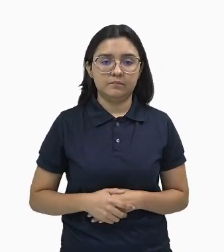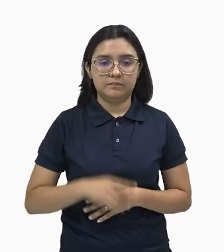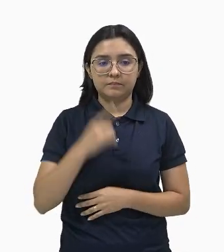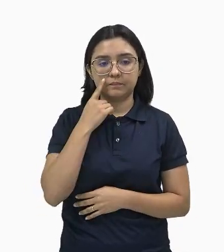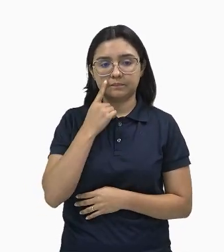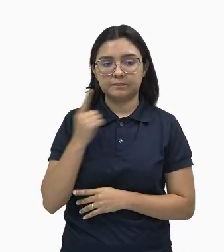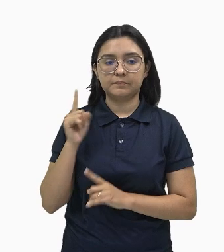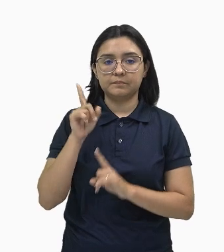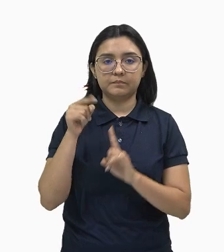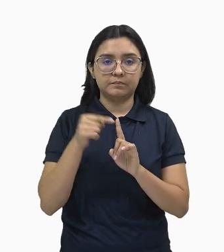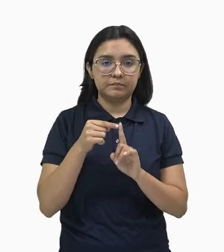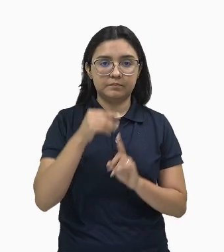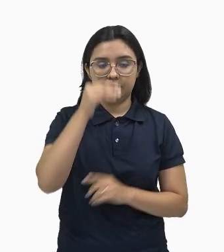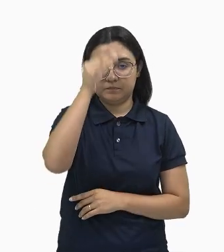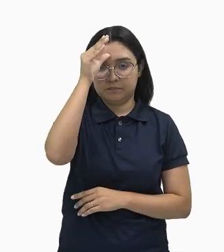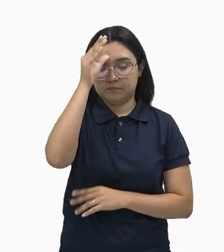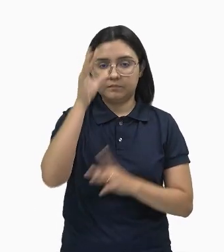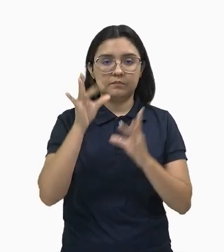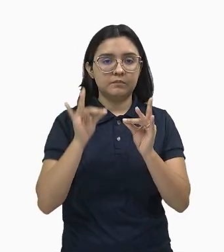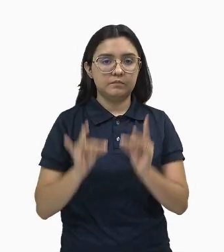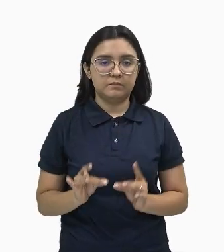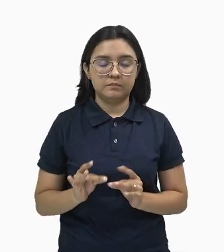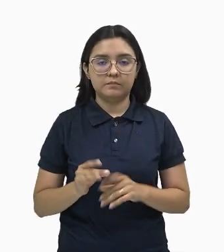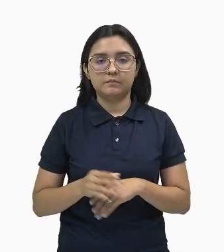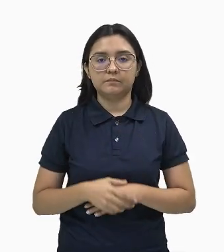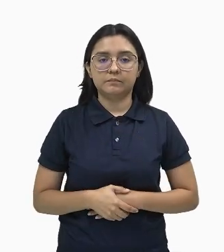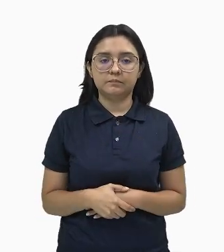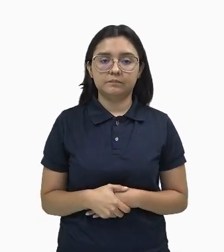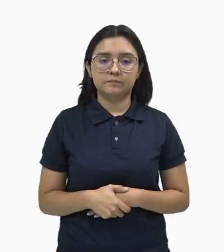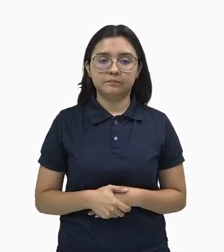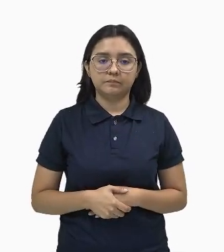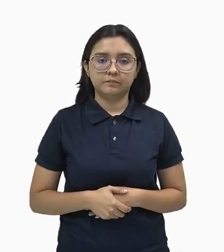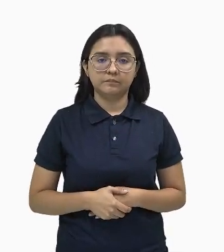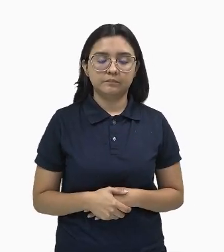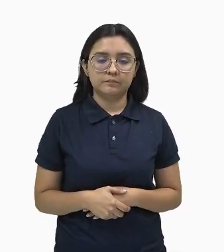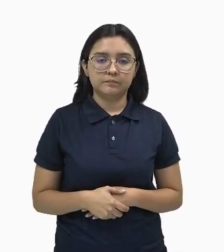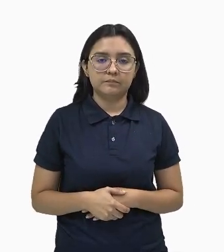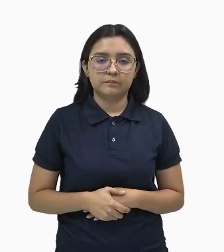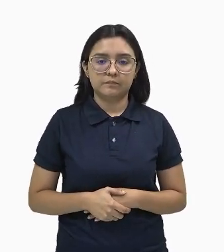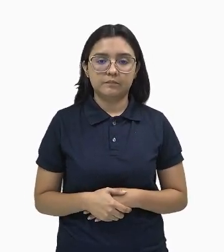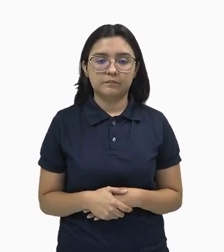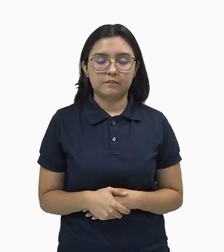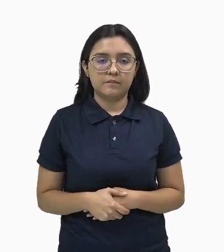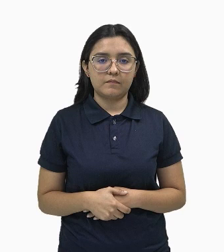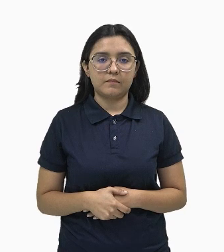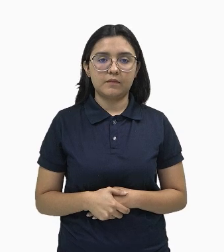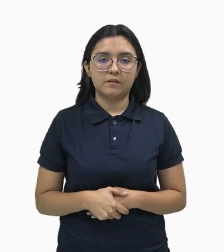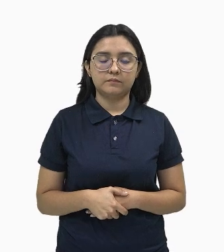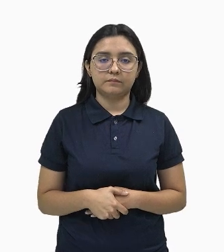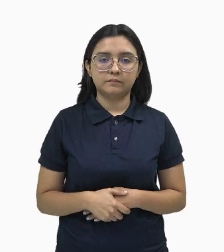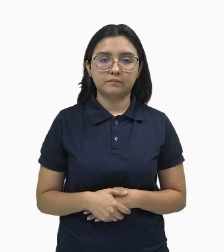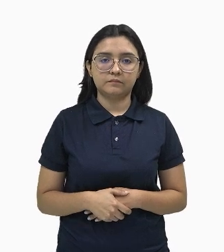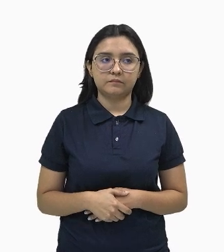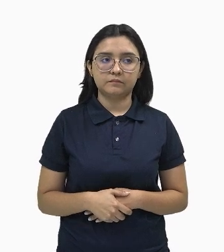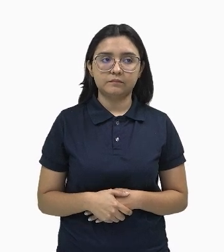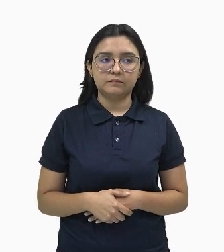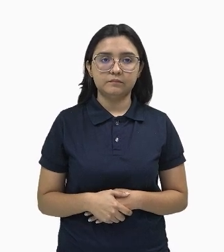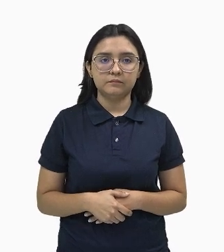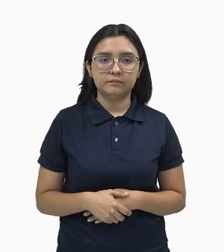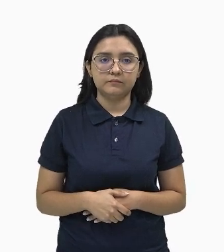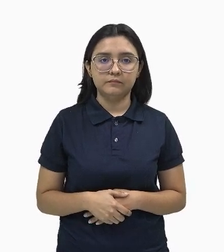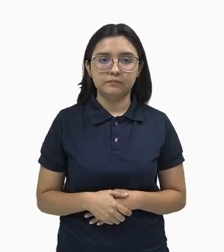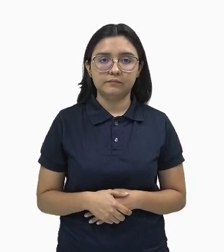de conhecimento é Consumer Society. Detalhamento, Text Typology, Narration,